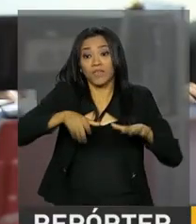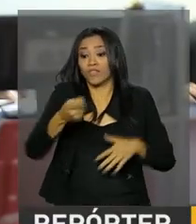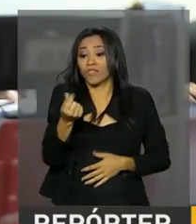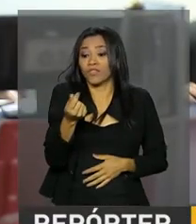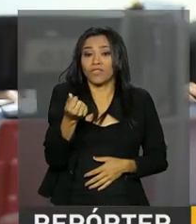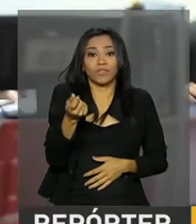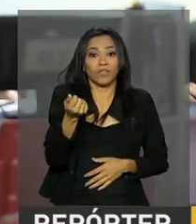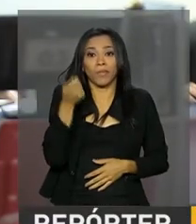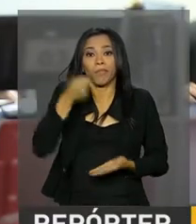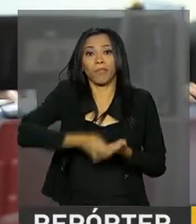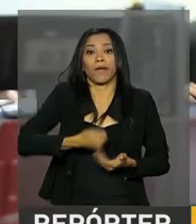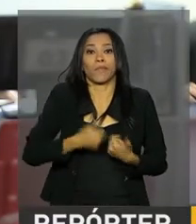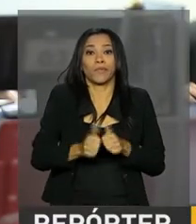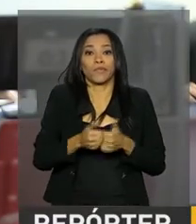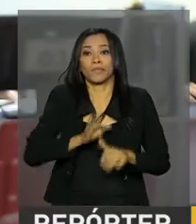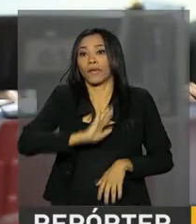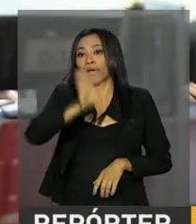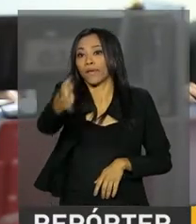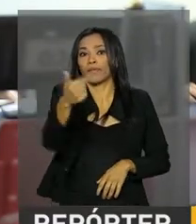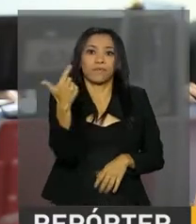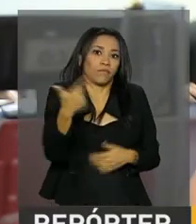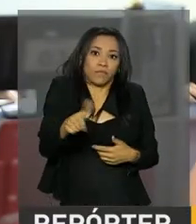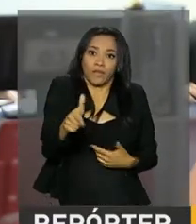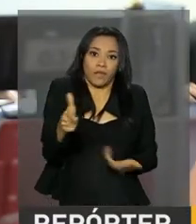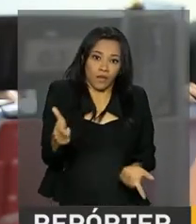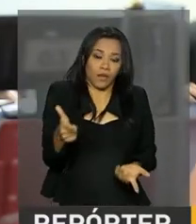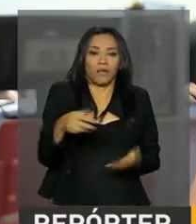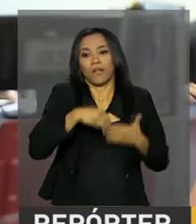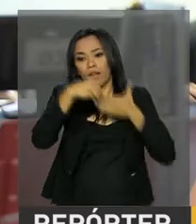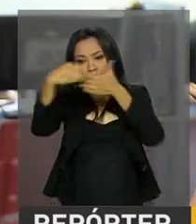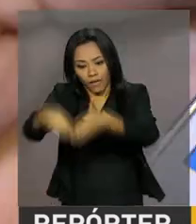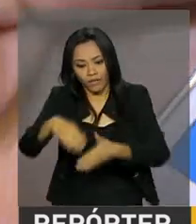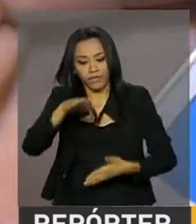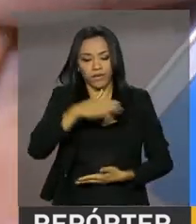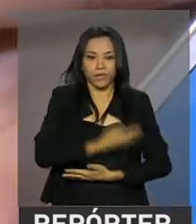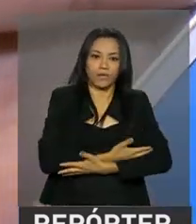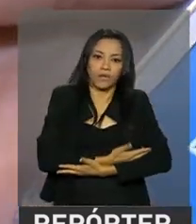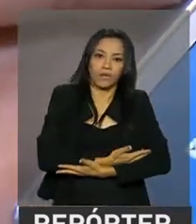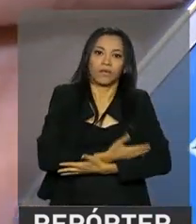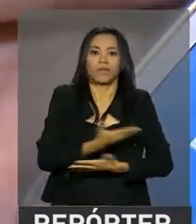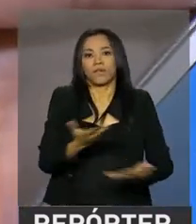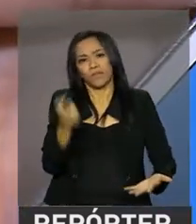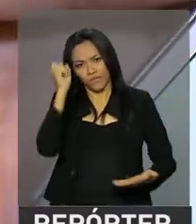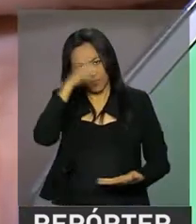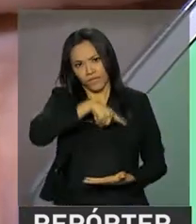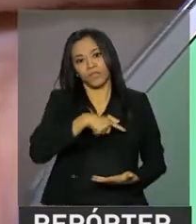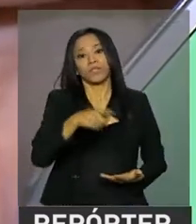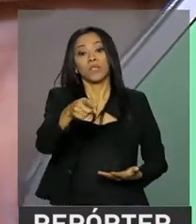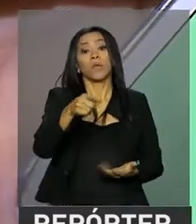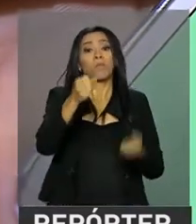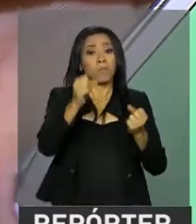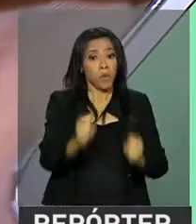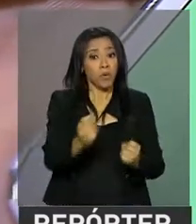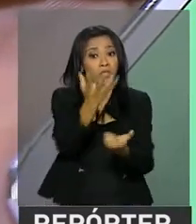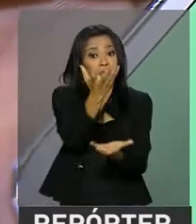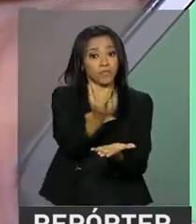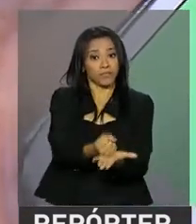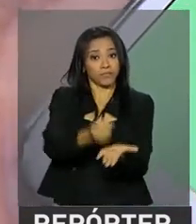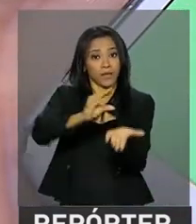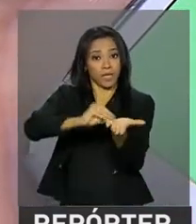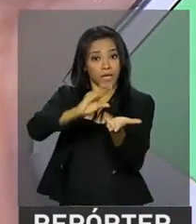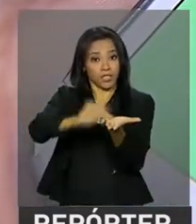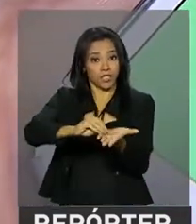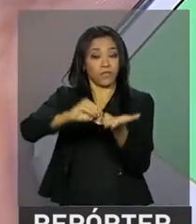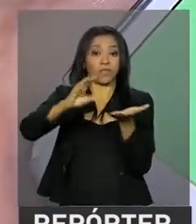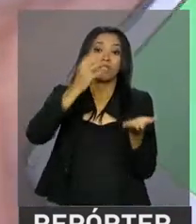é dinheiro para pagar a onu nos deixa é trazendo crianças crianças de colo o aplicativo pode ser instalado em celulares e tablets